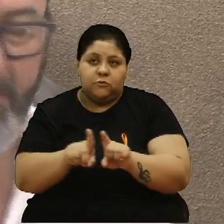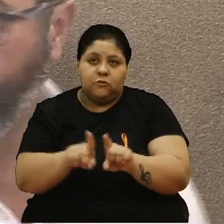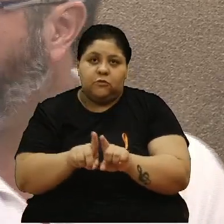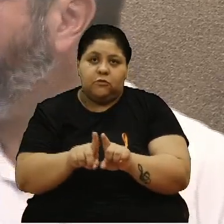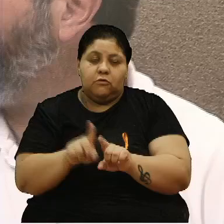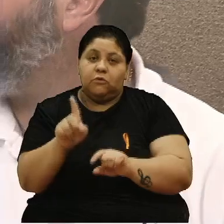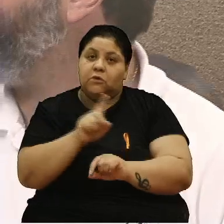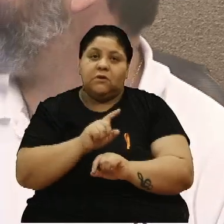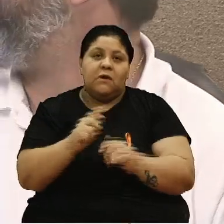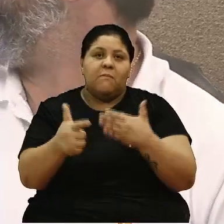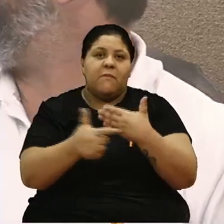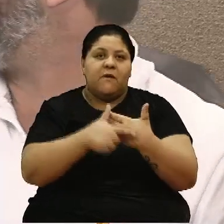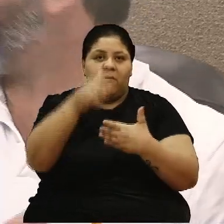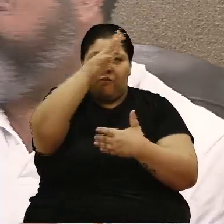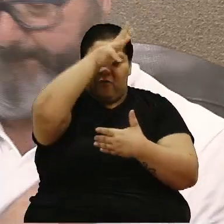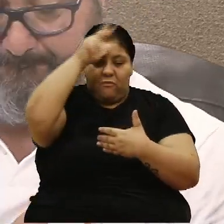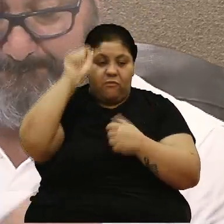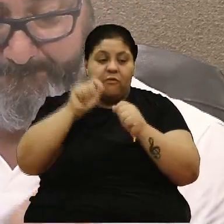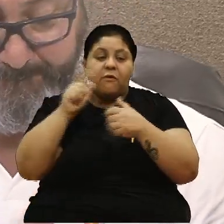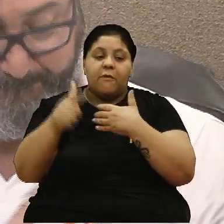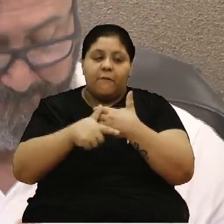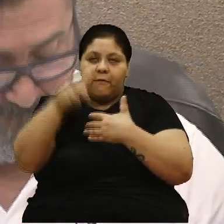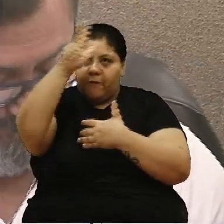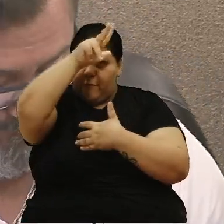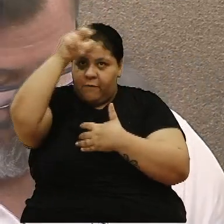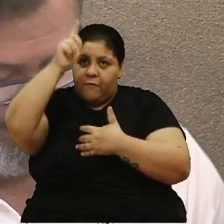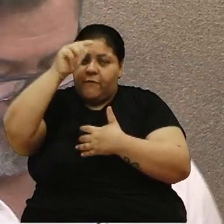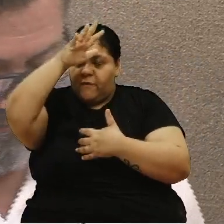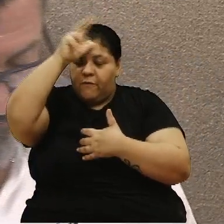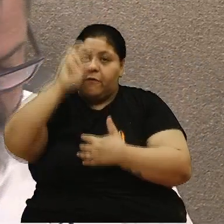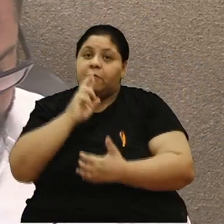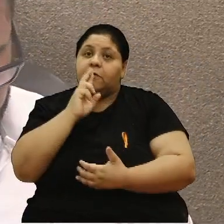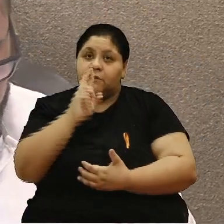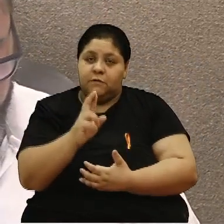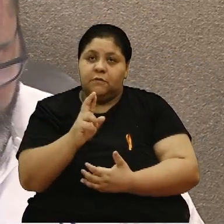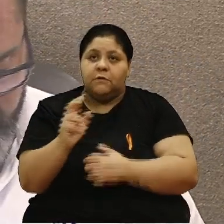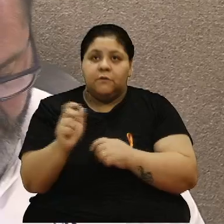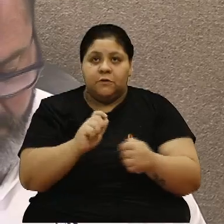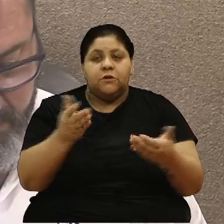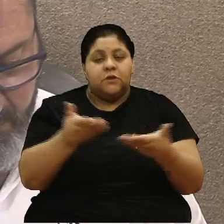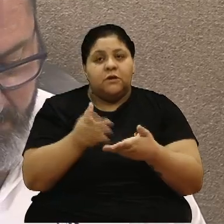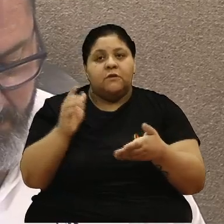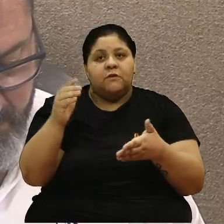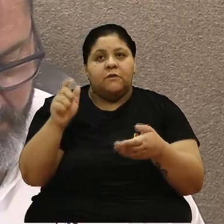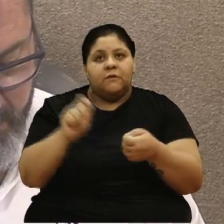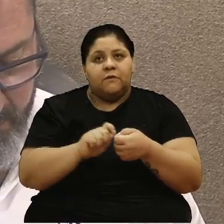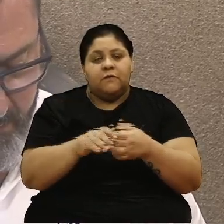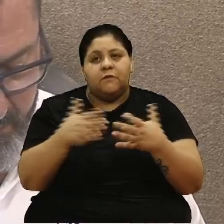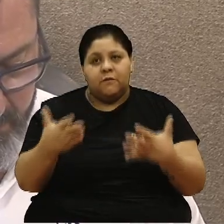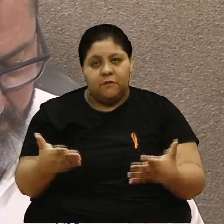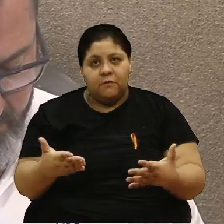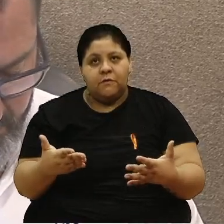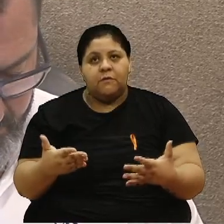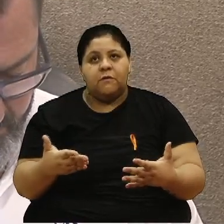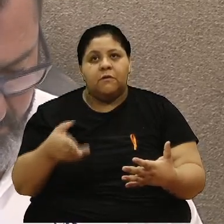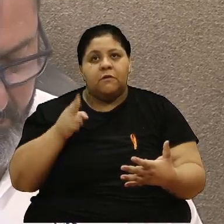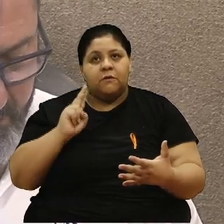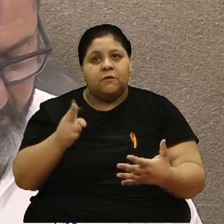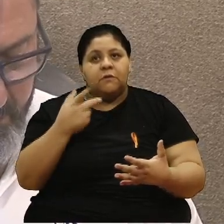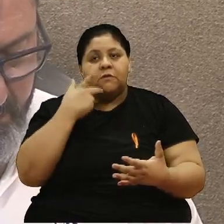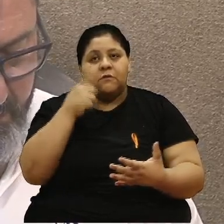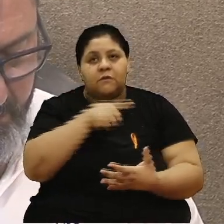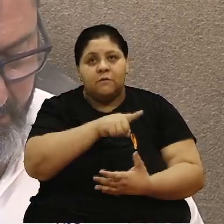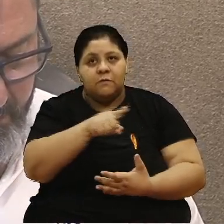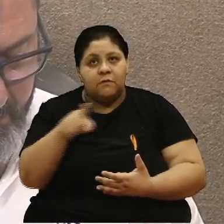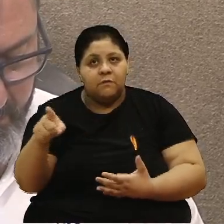cabe ao município. E o que cabe ao município está respondido, o que está por se fazer e o que já foi feito. Então, eu sempre falo para vocês,